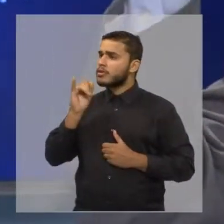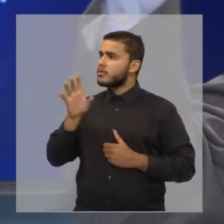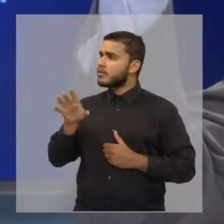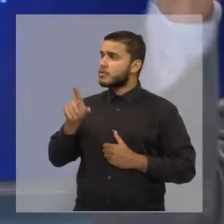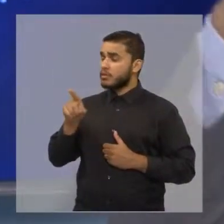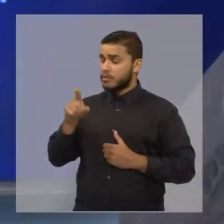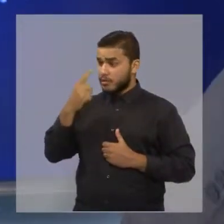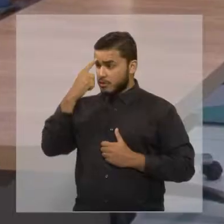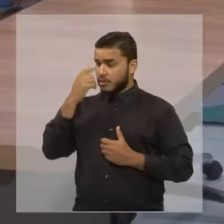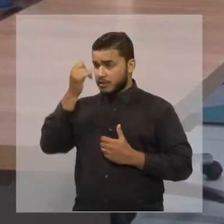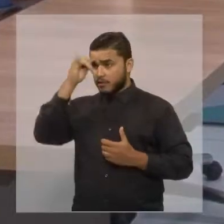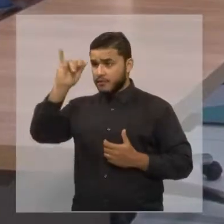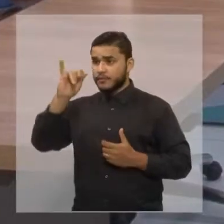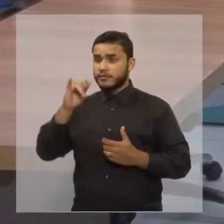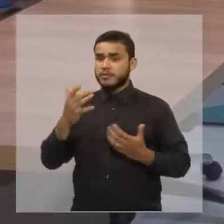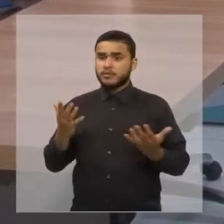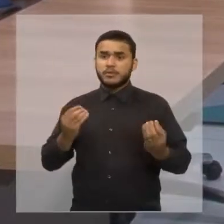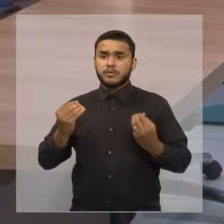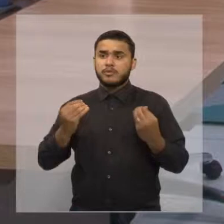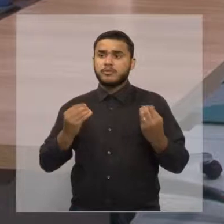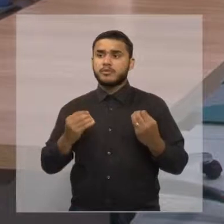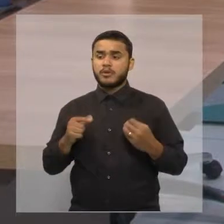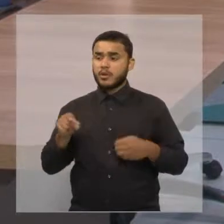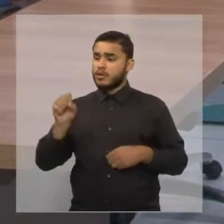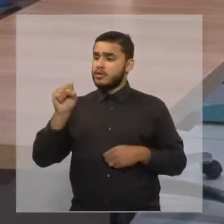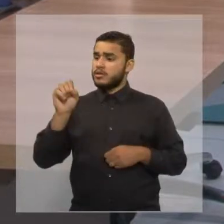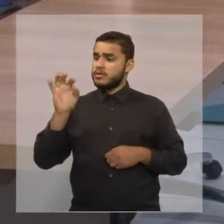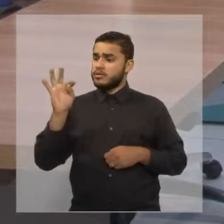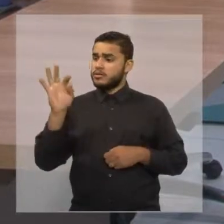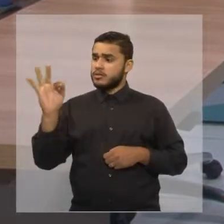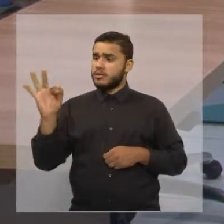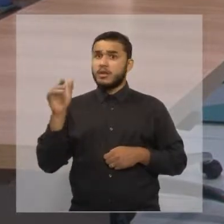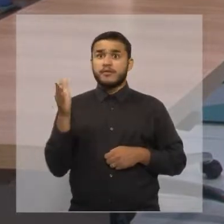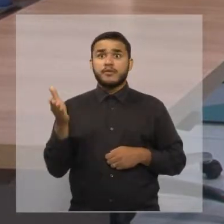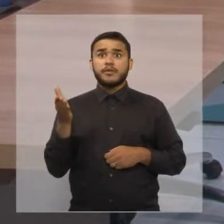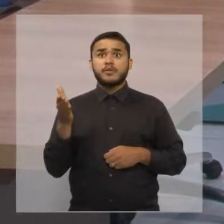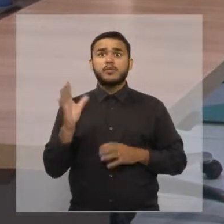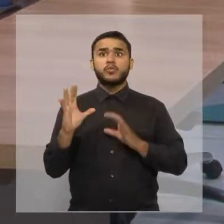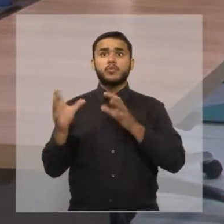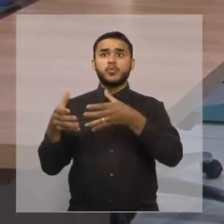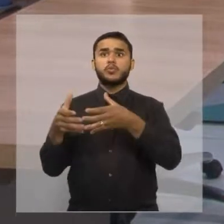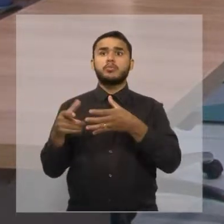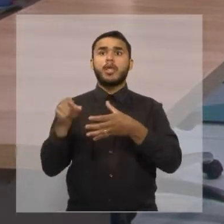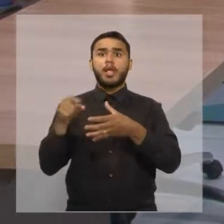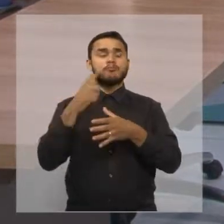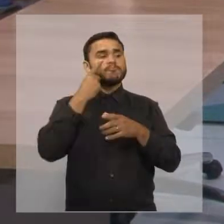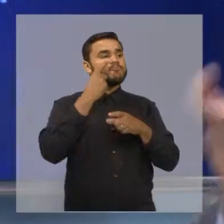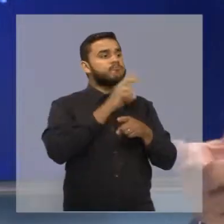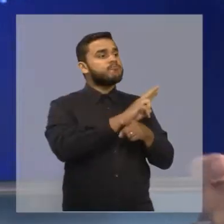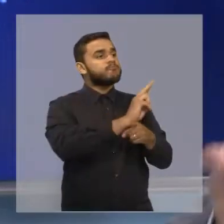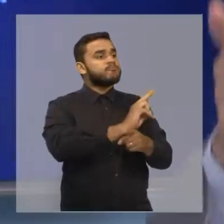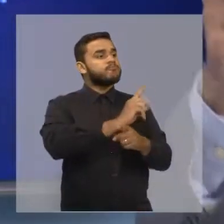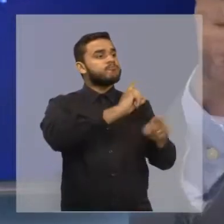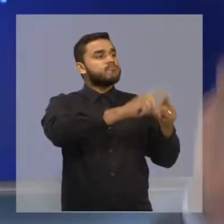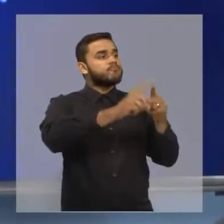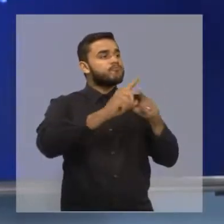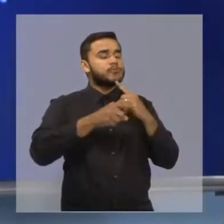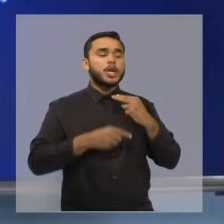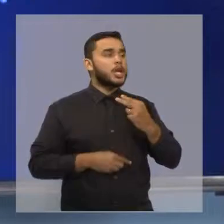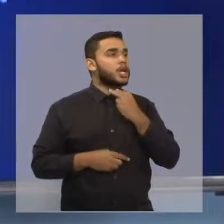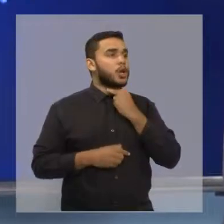daquele que está superior, né, como o guardião da Constituição. Tudo. Essa é uma discussão que realmente já se faz em algum